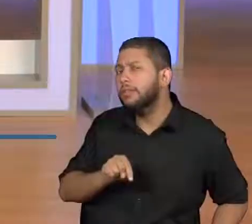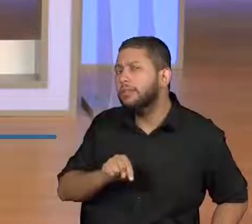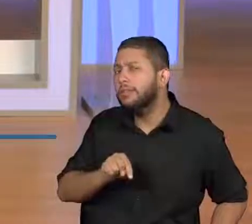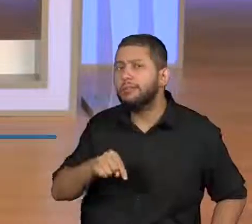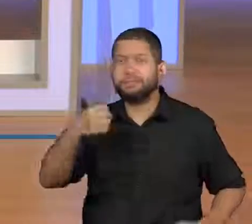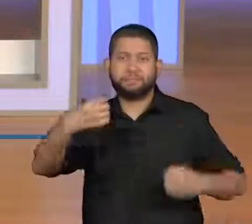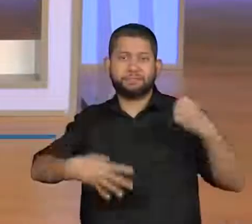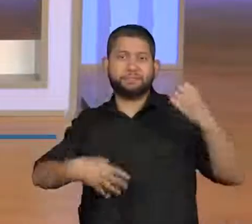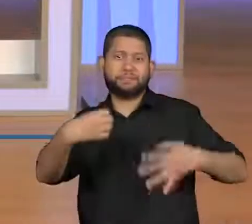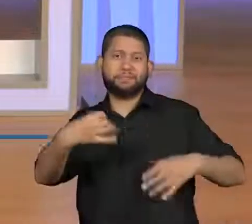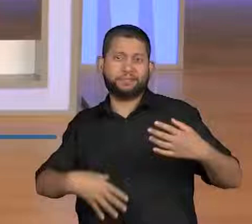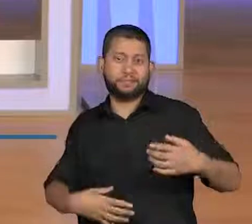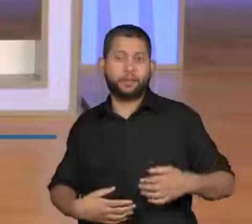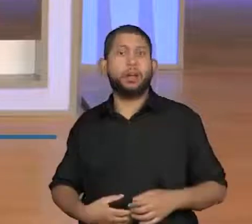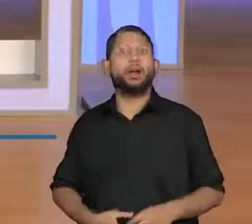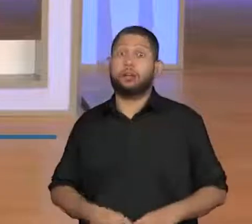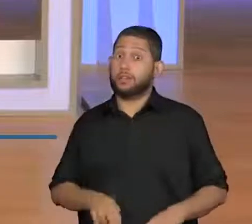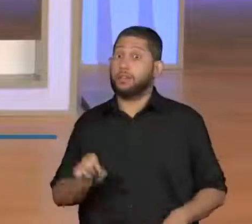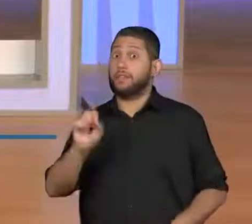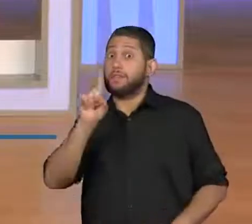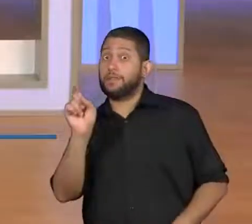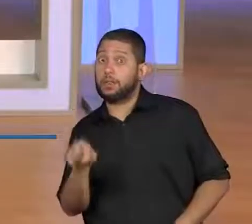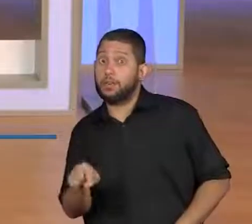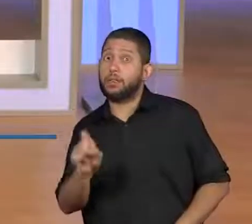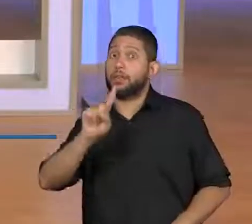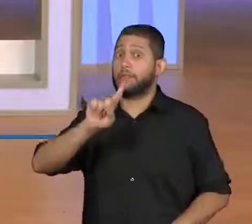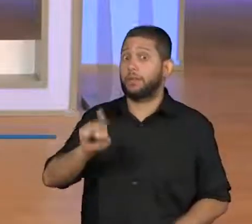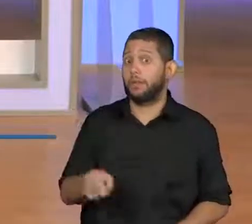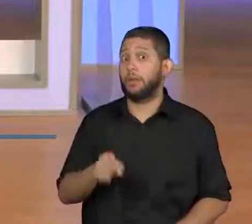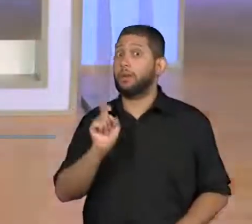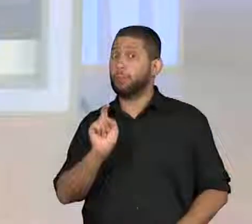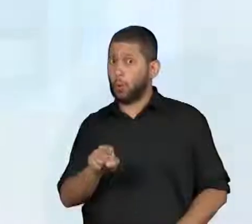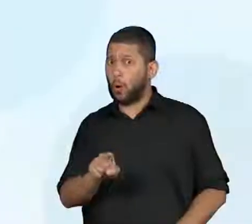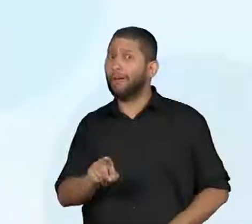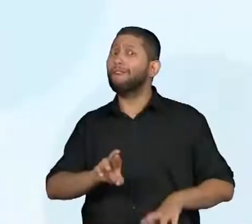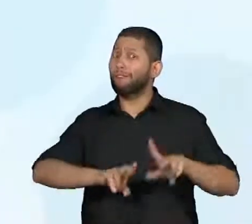pontuação dá muita diferença. Continuando.